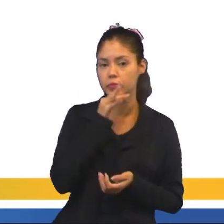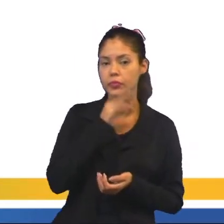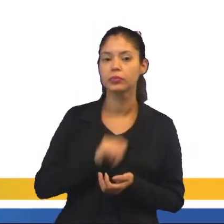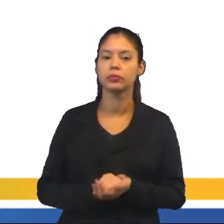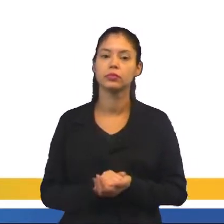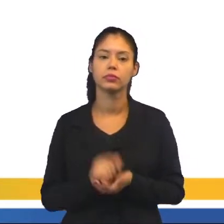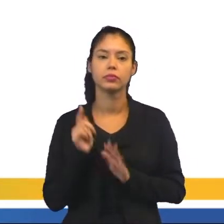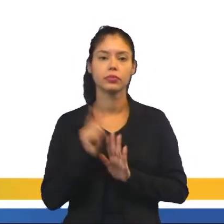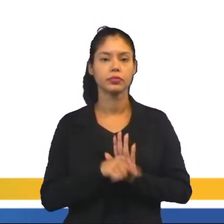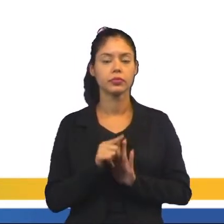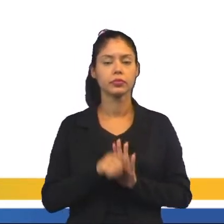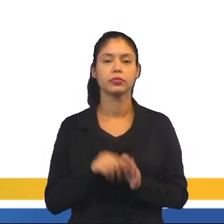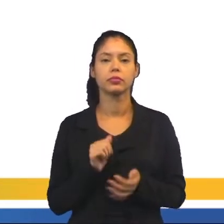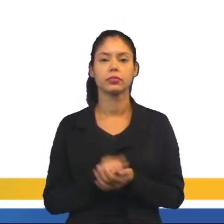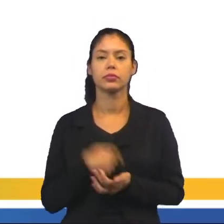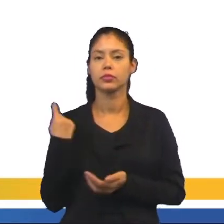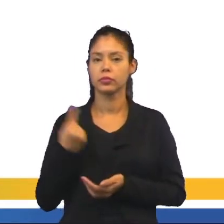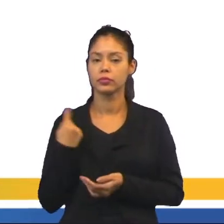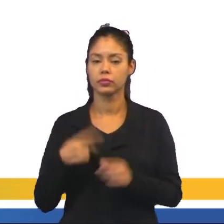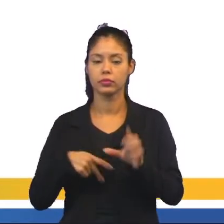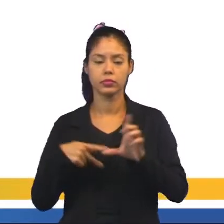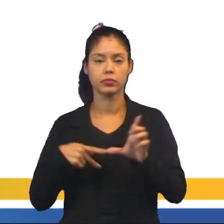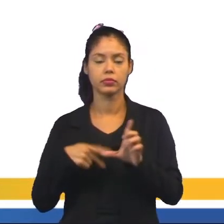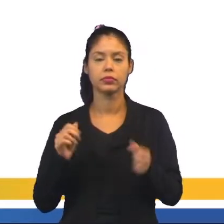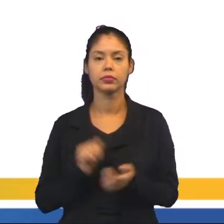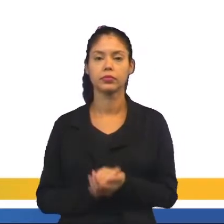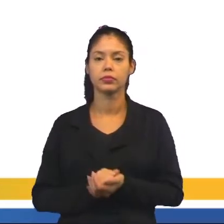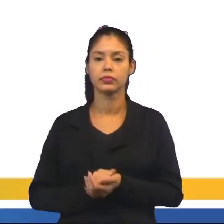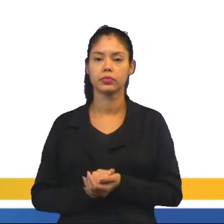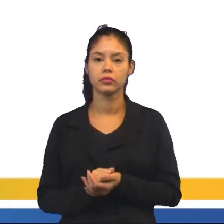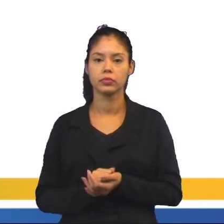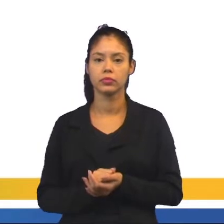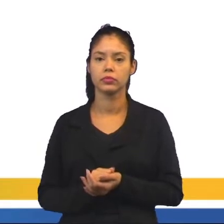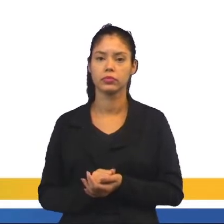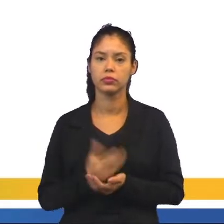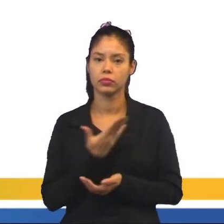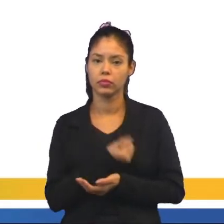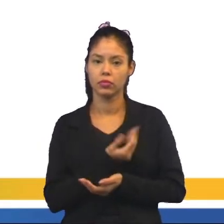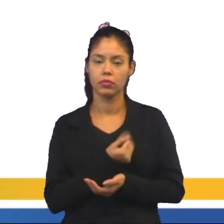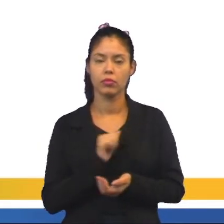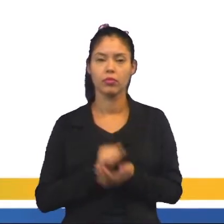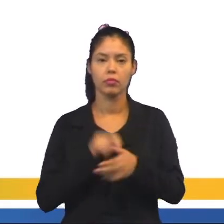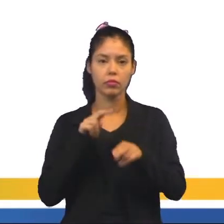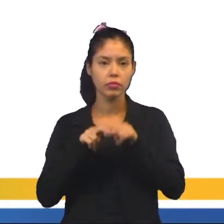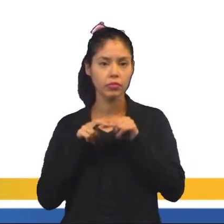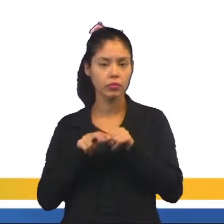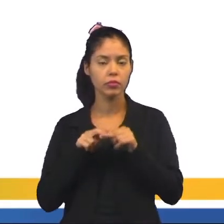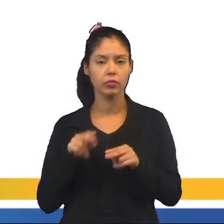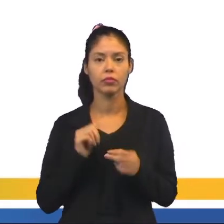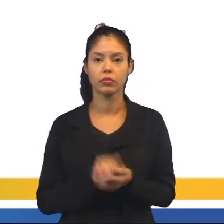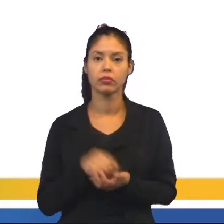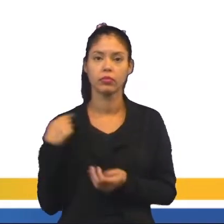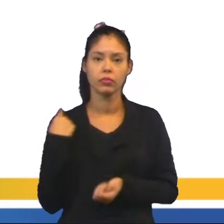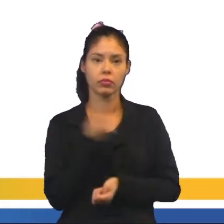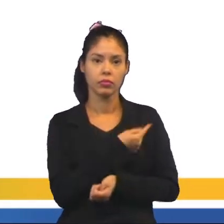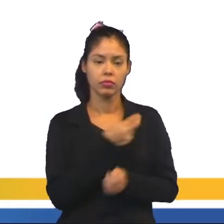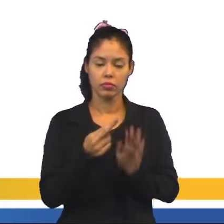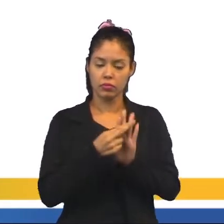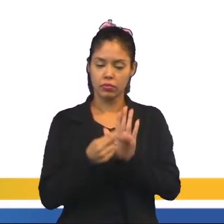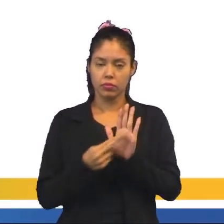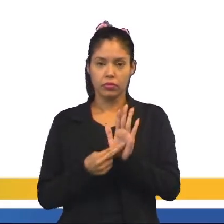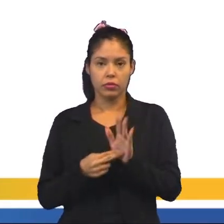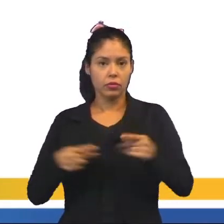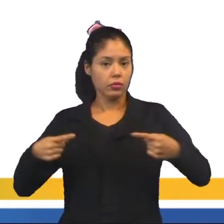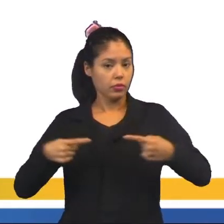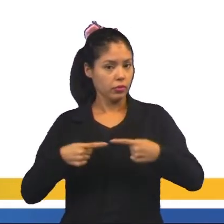no caso em gênero muda de singular plural no caso em número por isso né que a gente aí tem